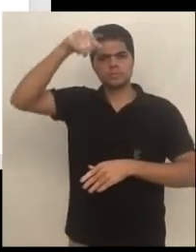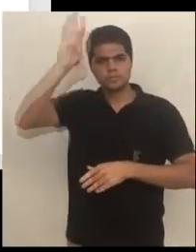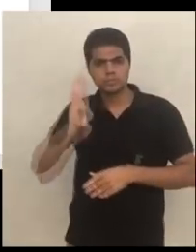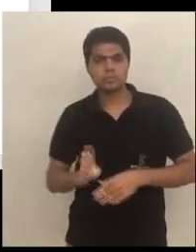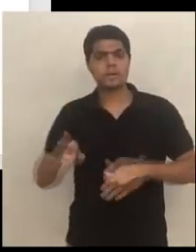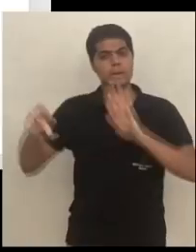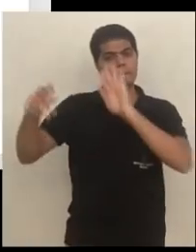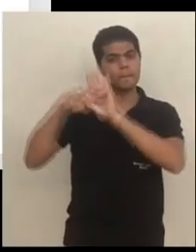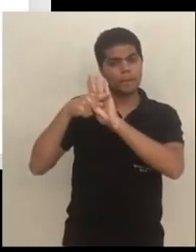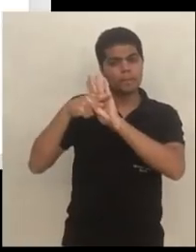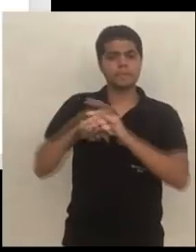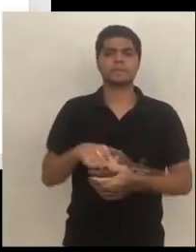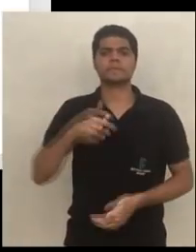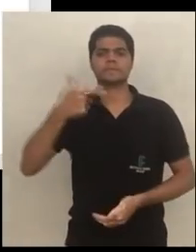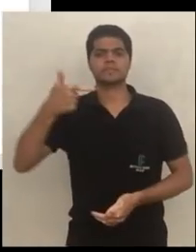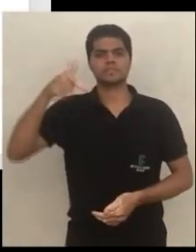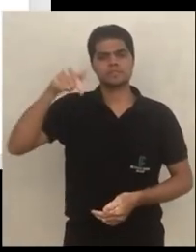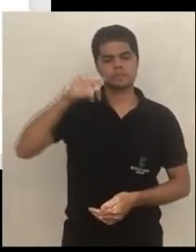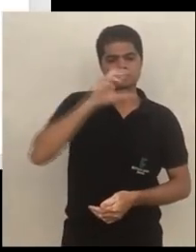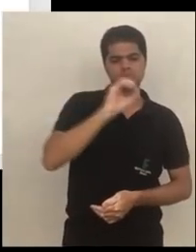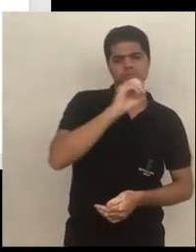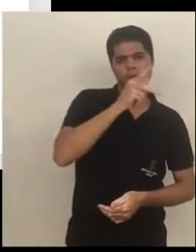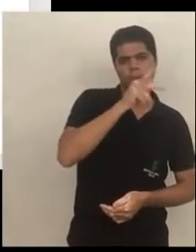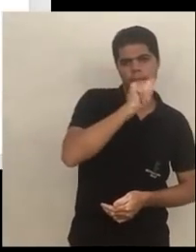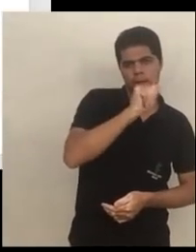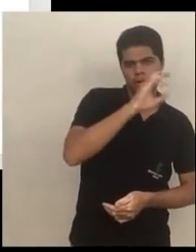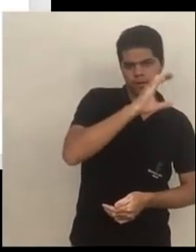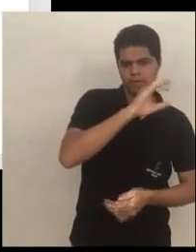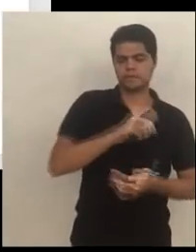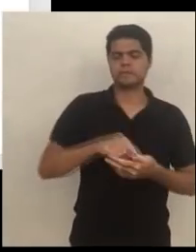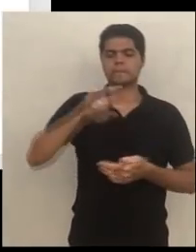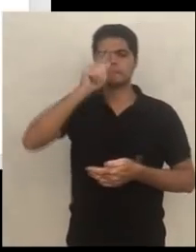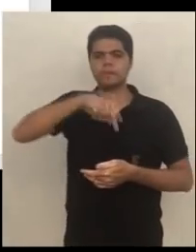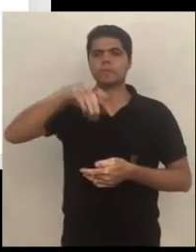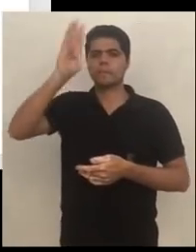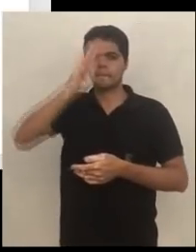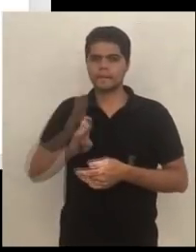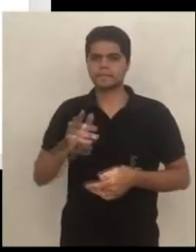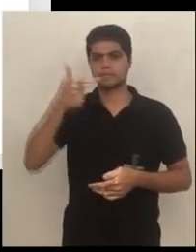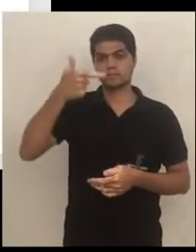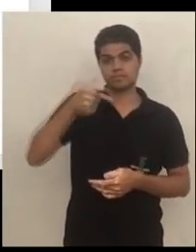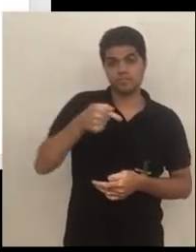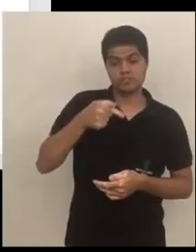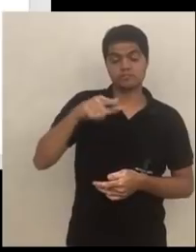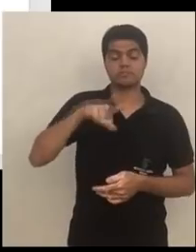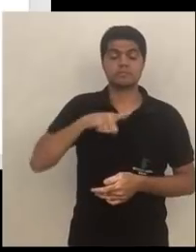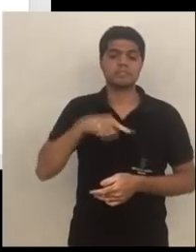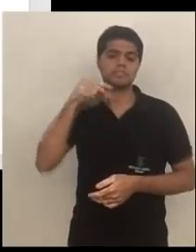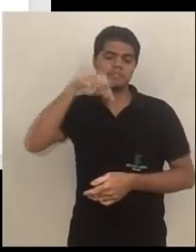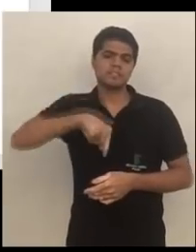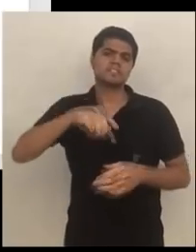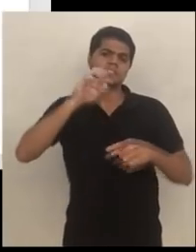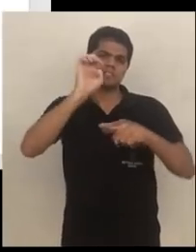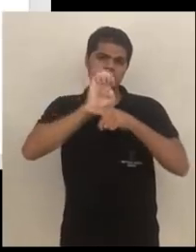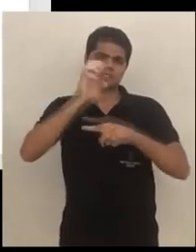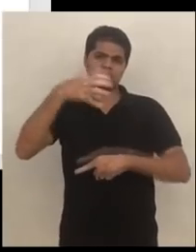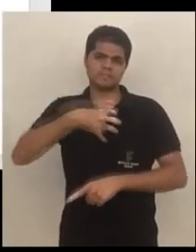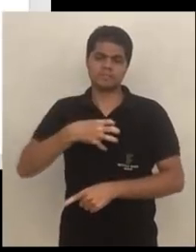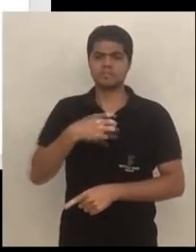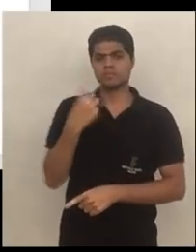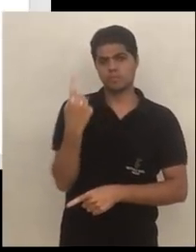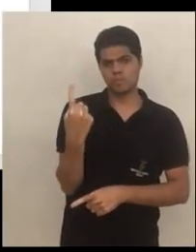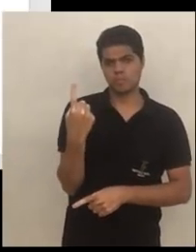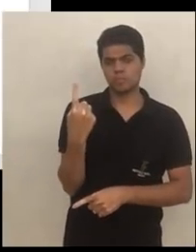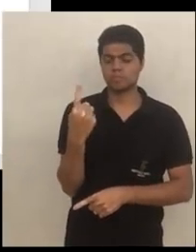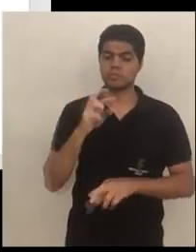no Brasil. Na Bahia, a gente tem a OPAC Rede Povos da Mata, que é a delimitação que cada OPAC atue no